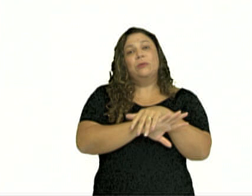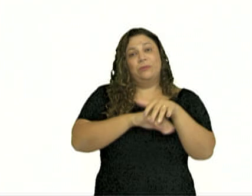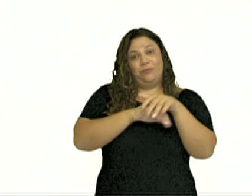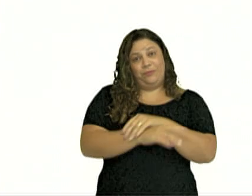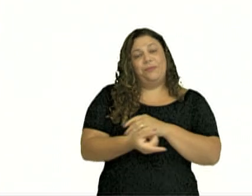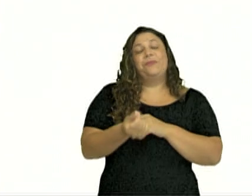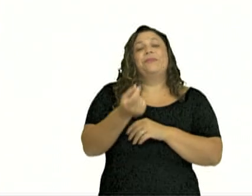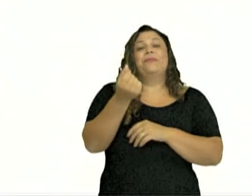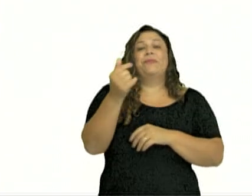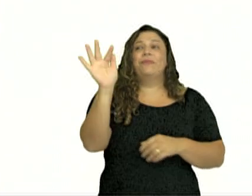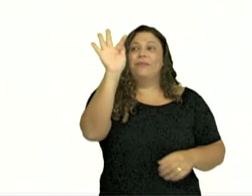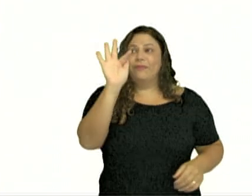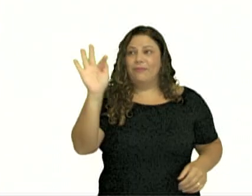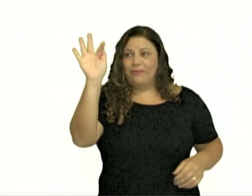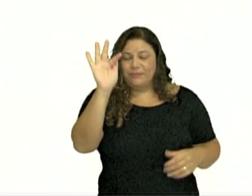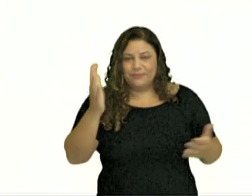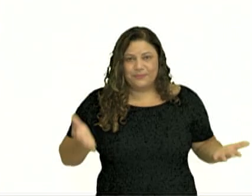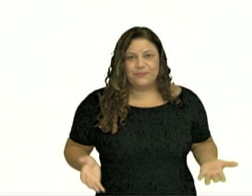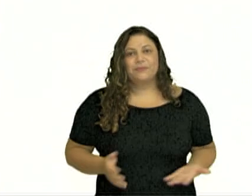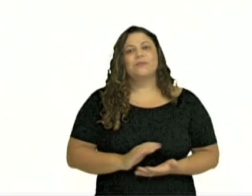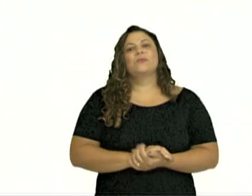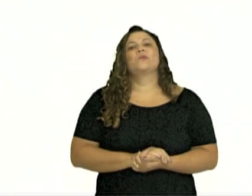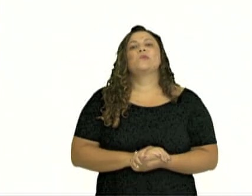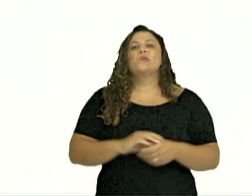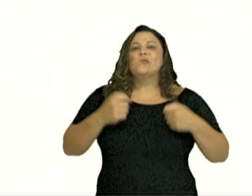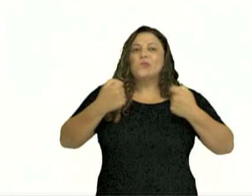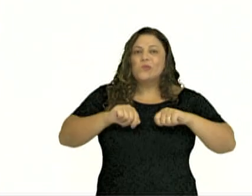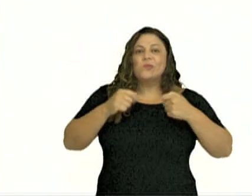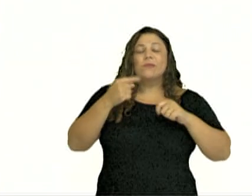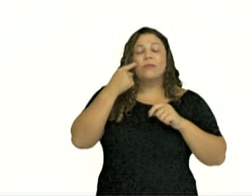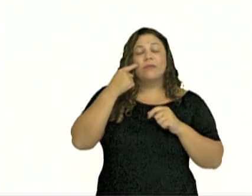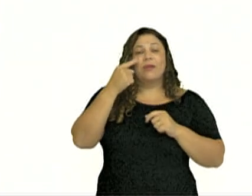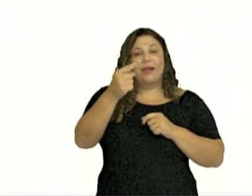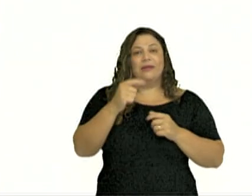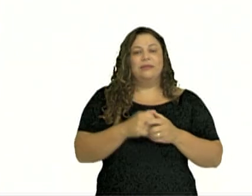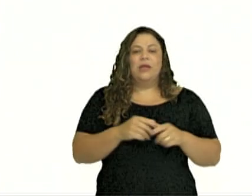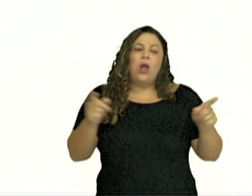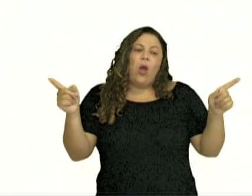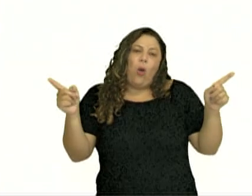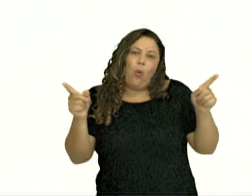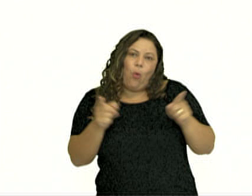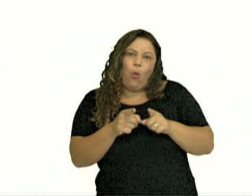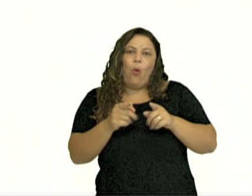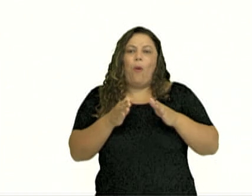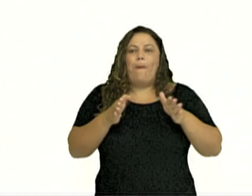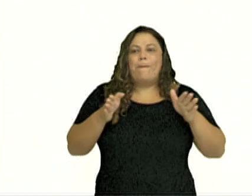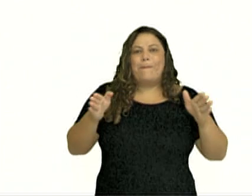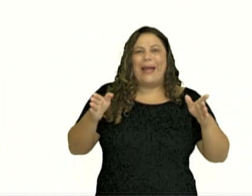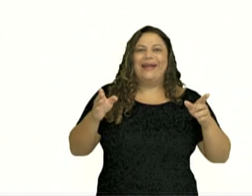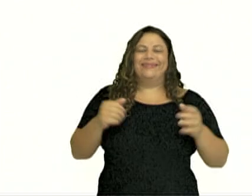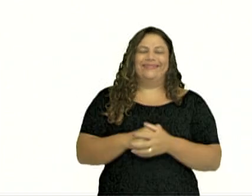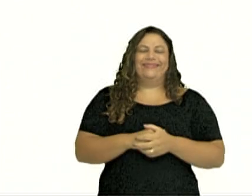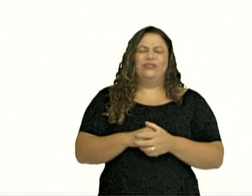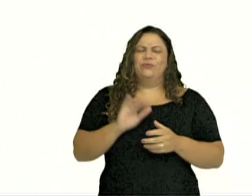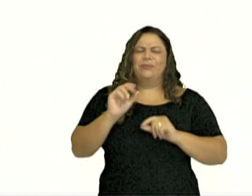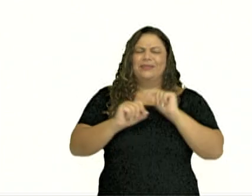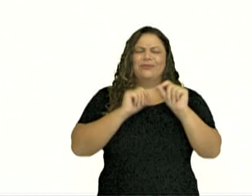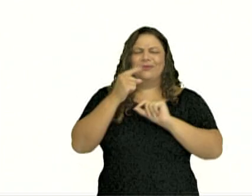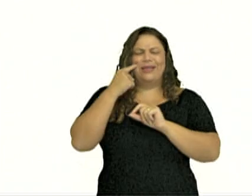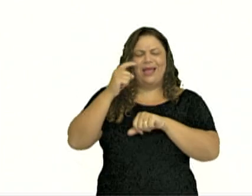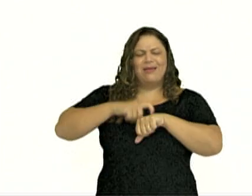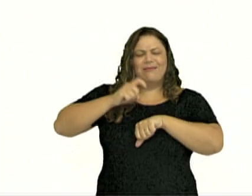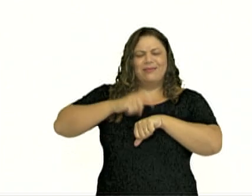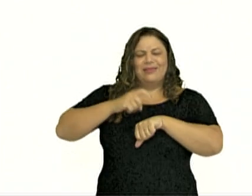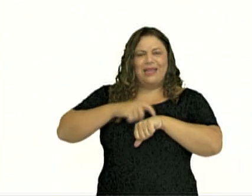e assim sucessivamente. Então tem que estabelecer os objetivos de curto, de médio e de longo prazo. Agora isso que